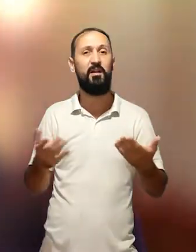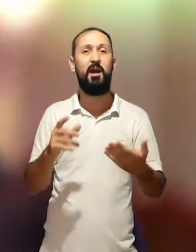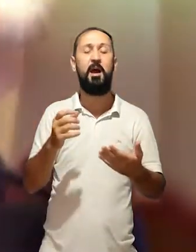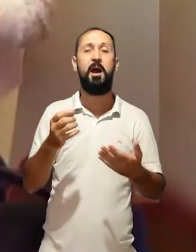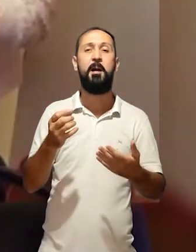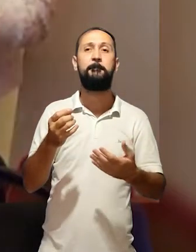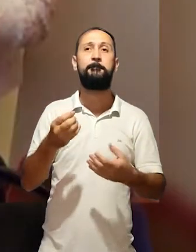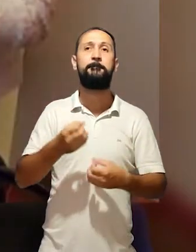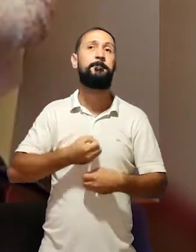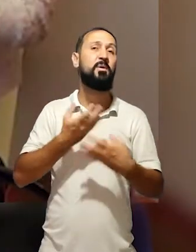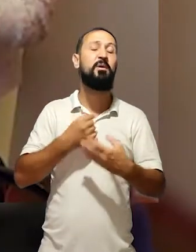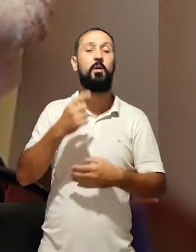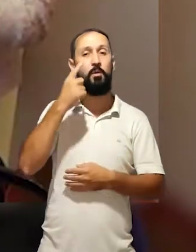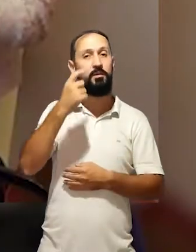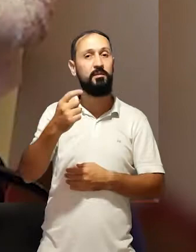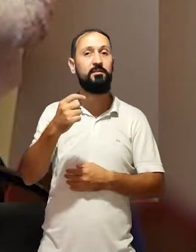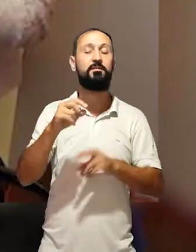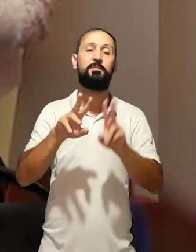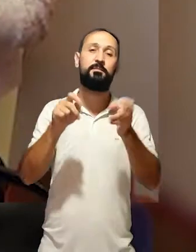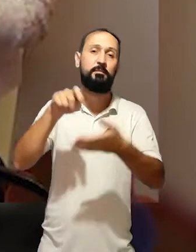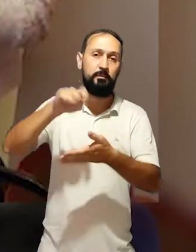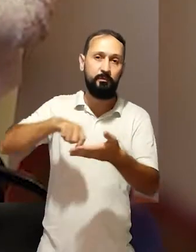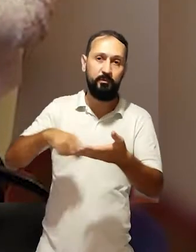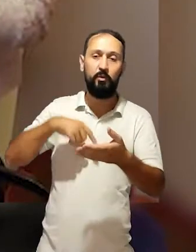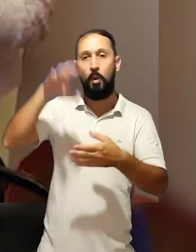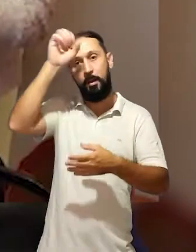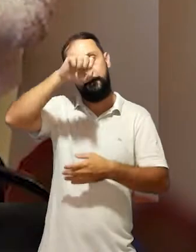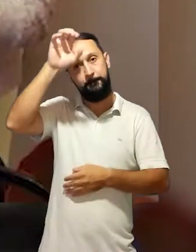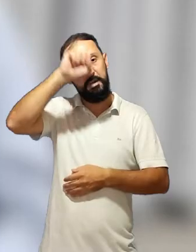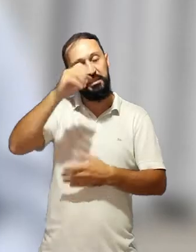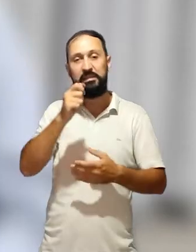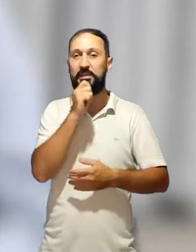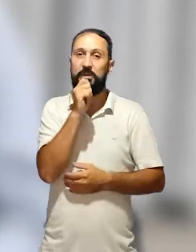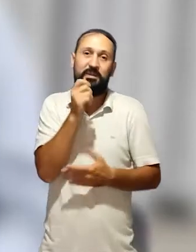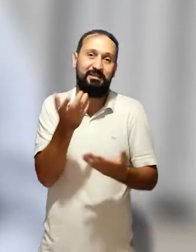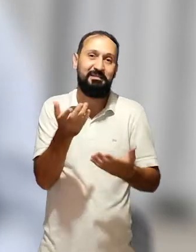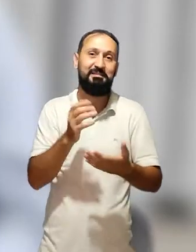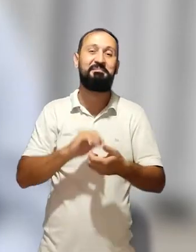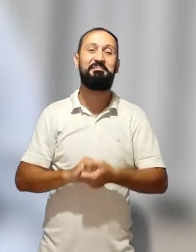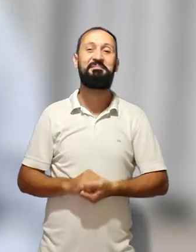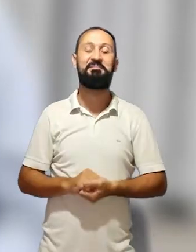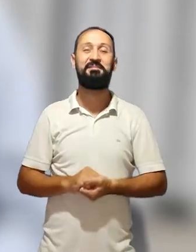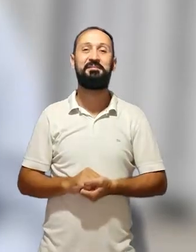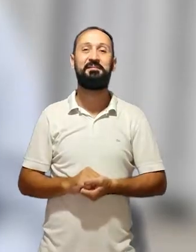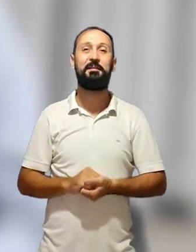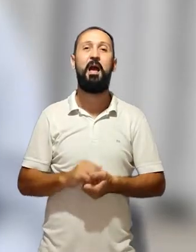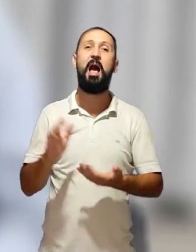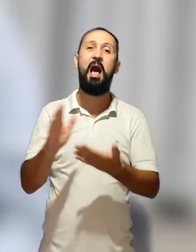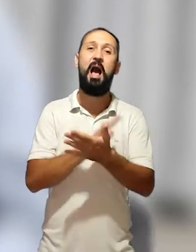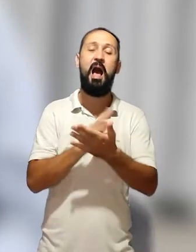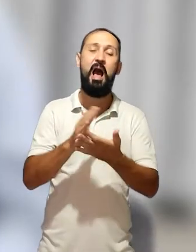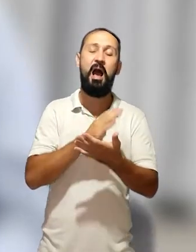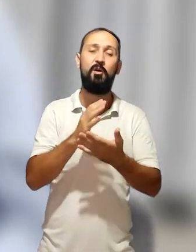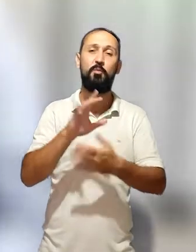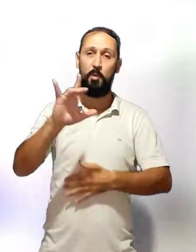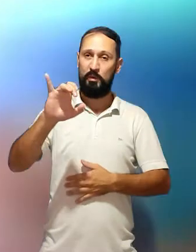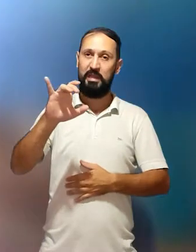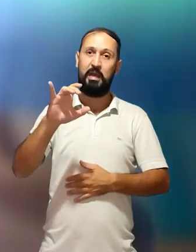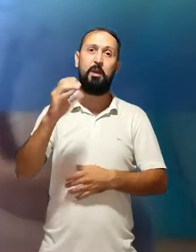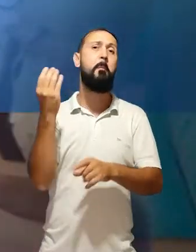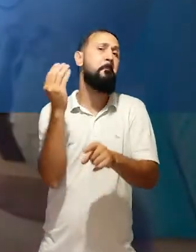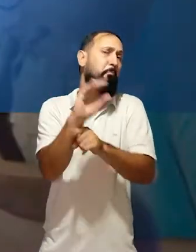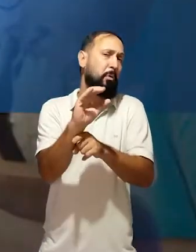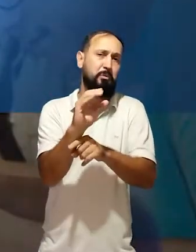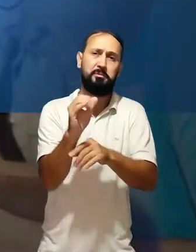escrevo poesias, eu me interesso por escrever, estou aprendendo, mas não posto algumas no